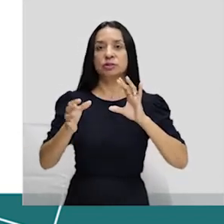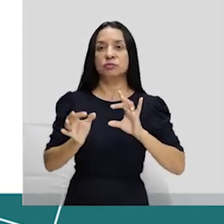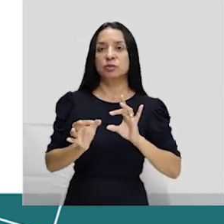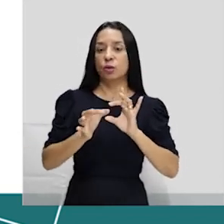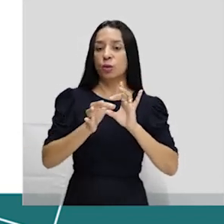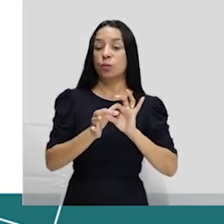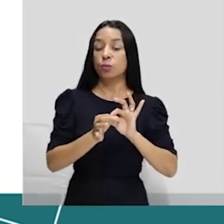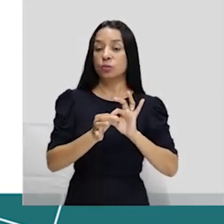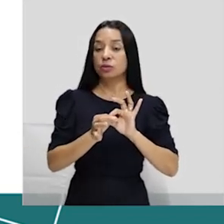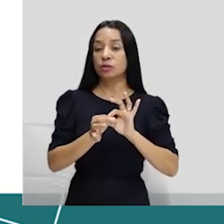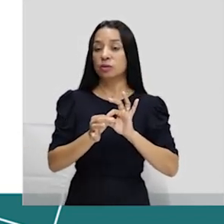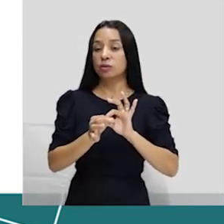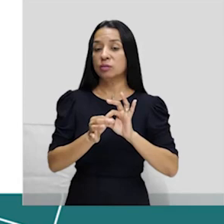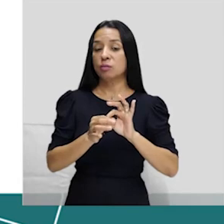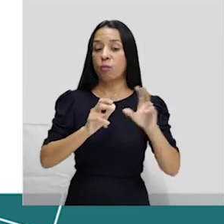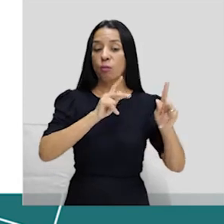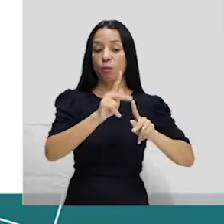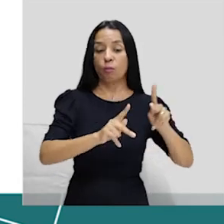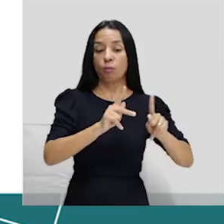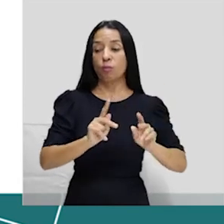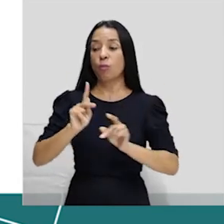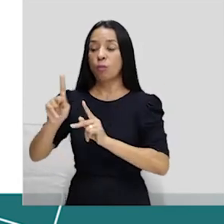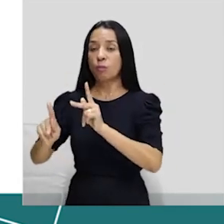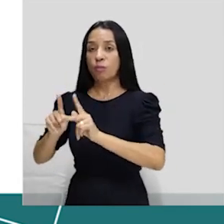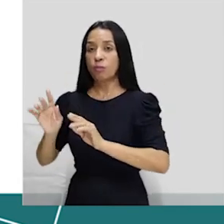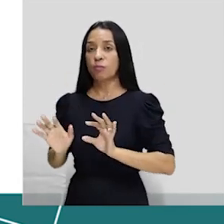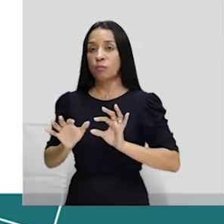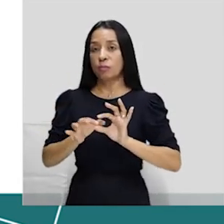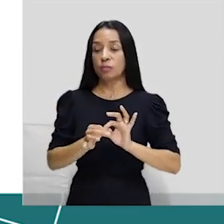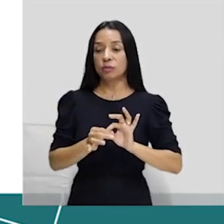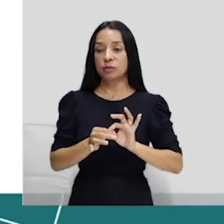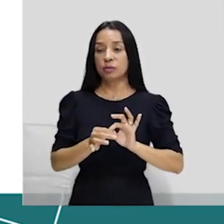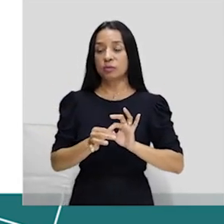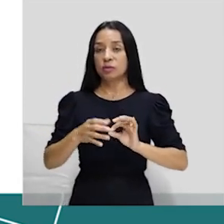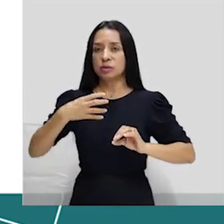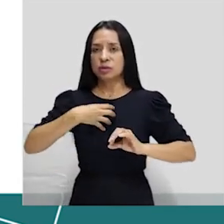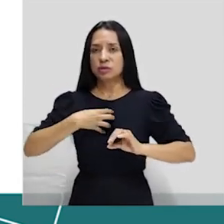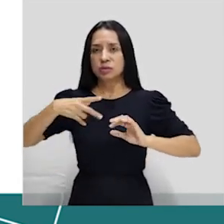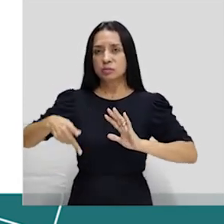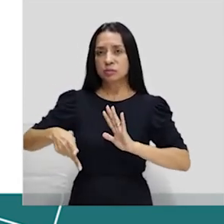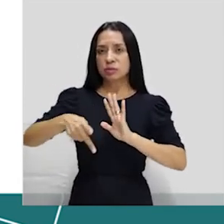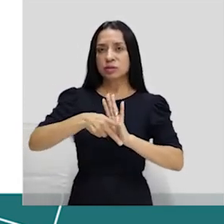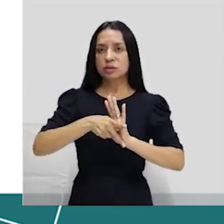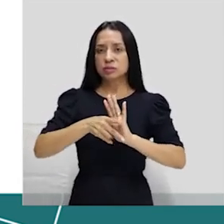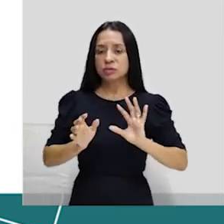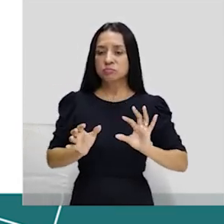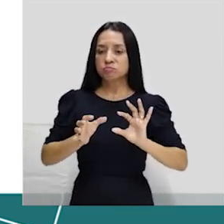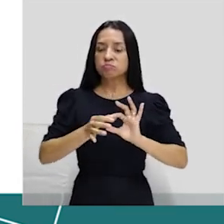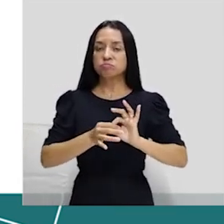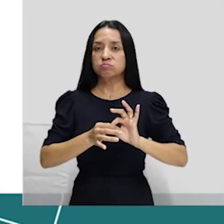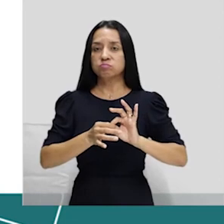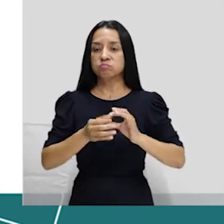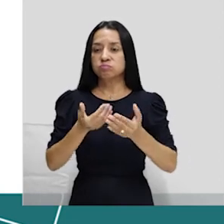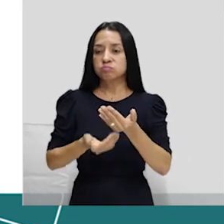e, consequentemente, se organizar. Beleza? Então, não existe, por exemplo, o Estado curdo. Eles buscam formar esse Estado,